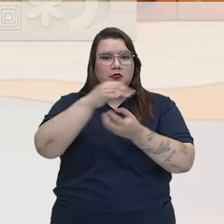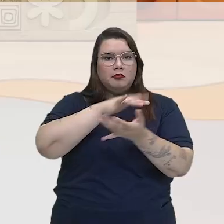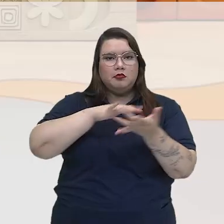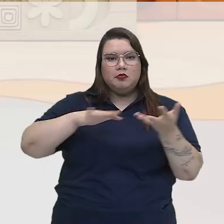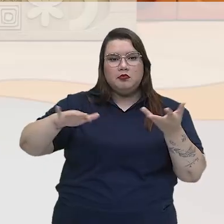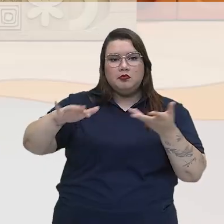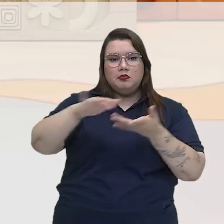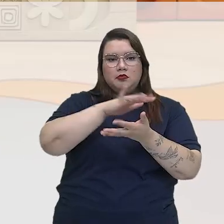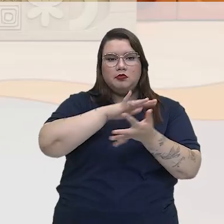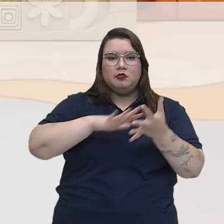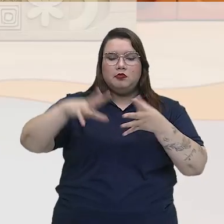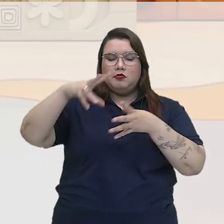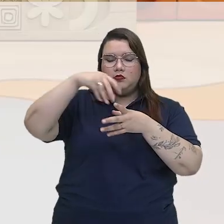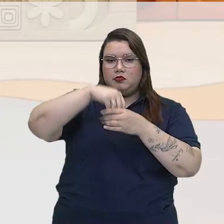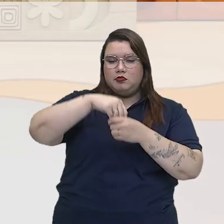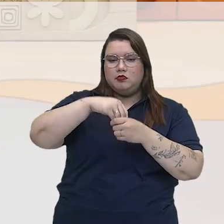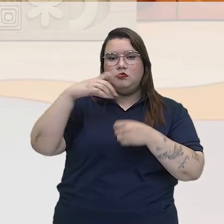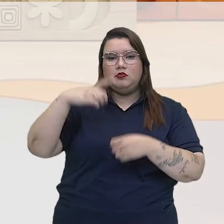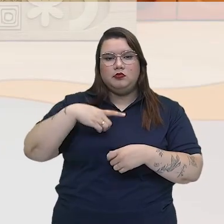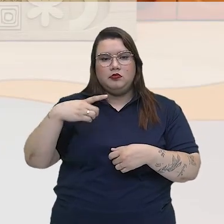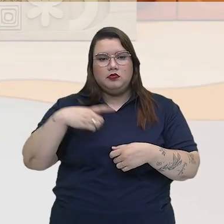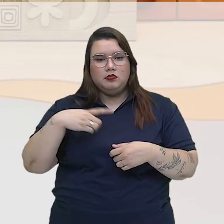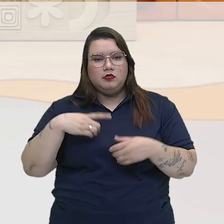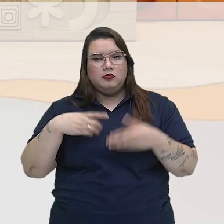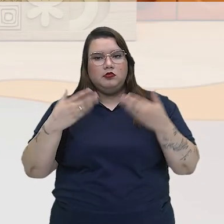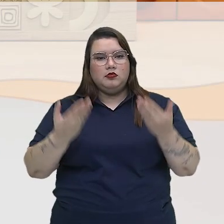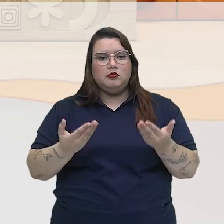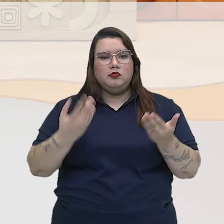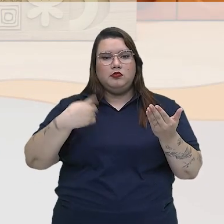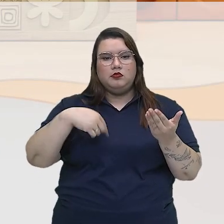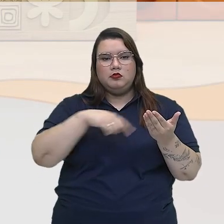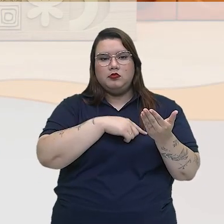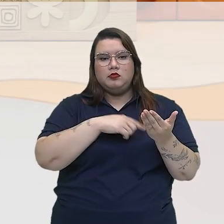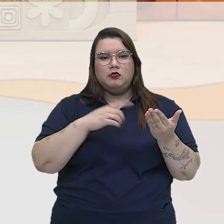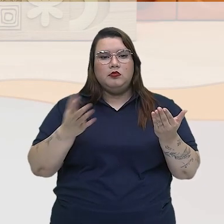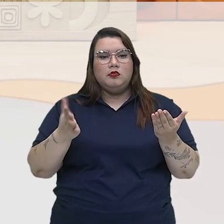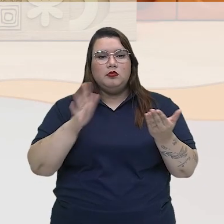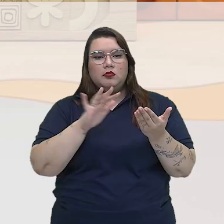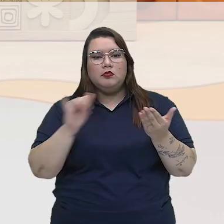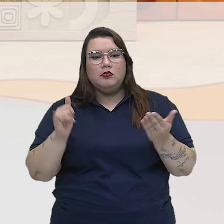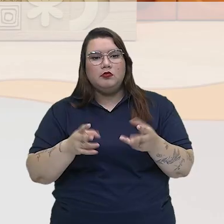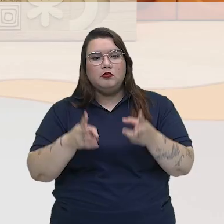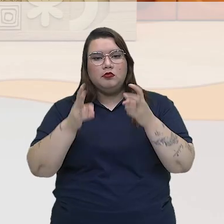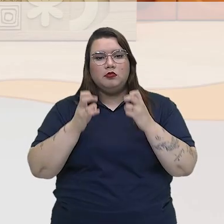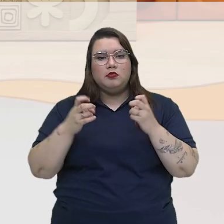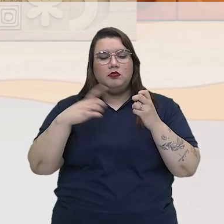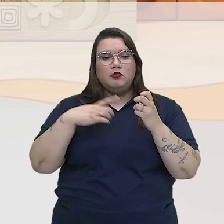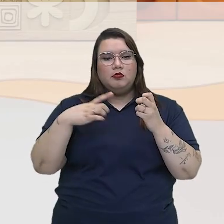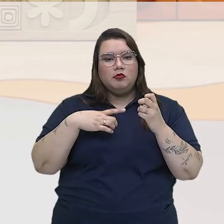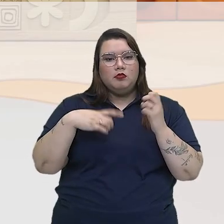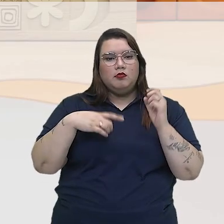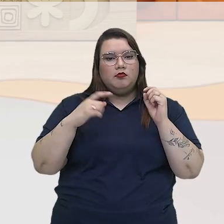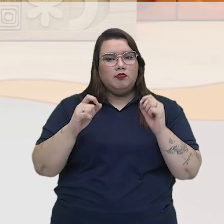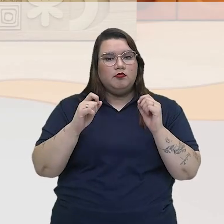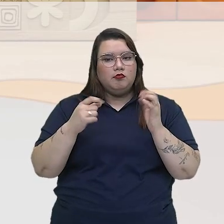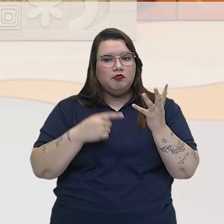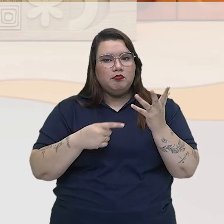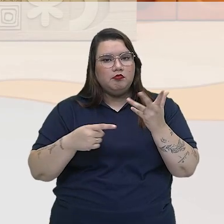constituem o nosso universo, onde a gente vai ver que ele desperta aí